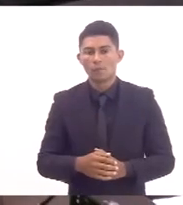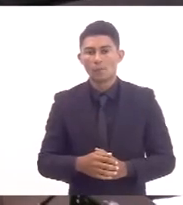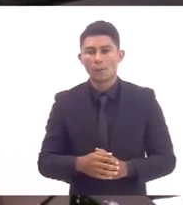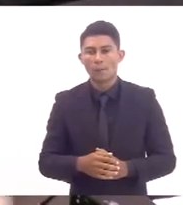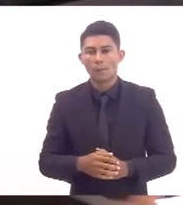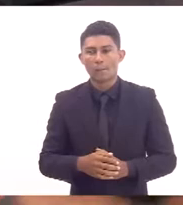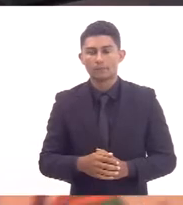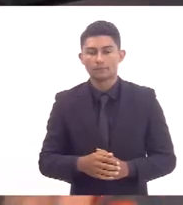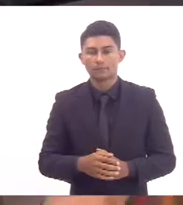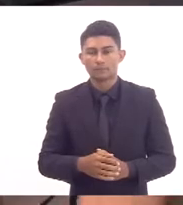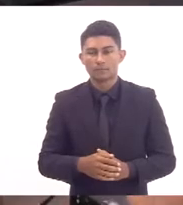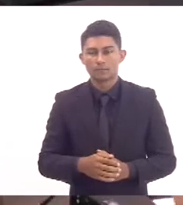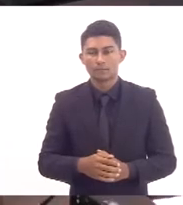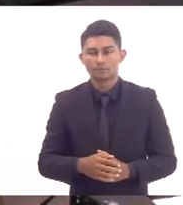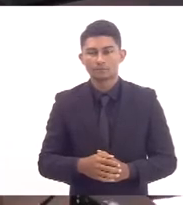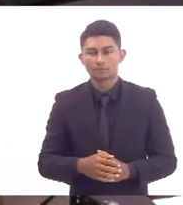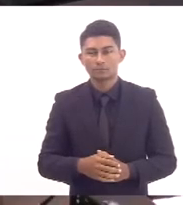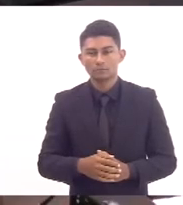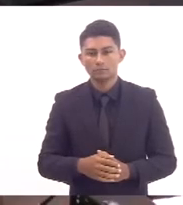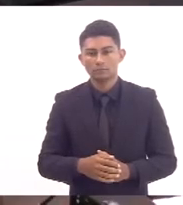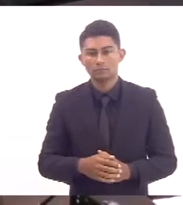o capô 1